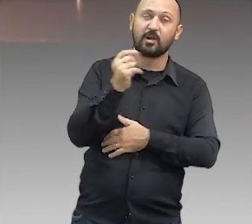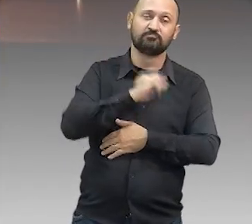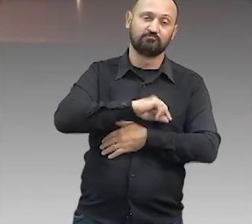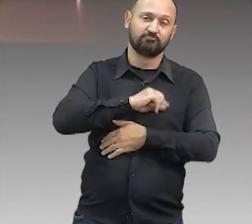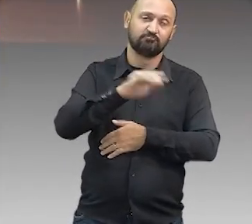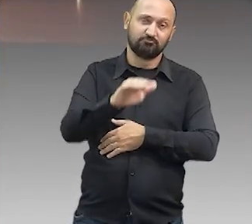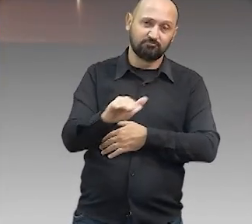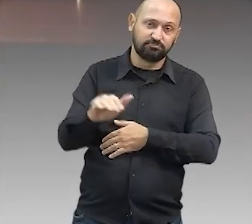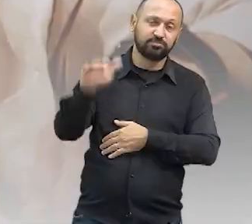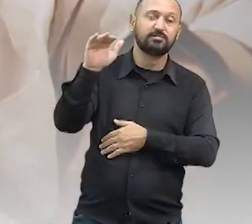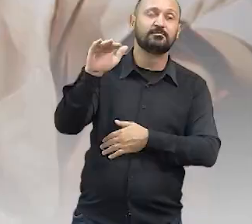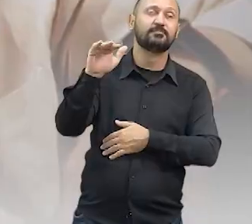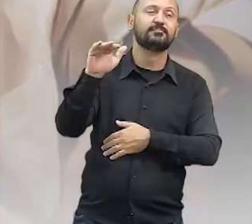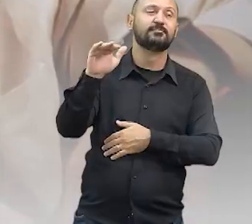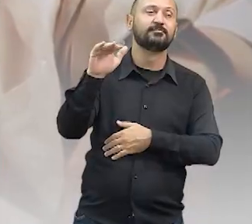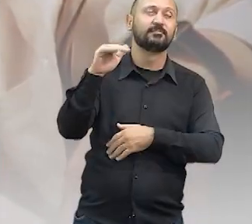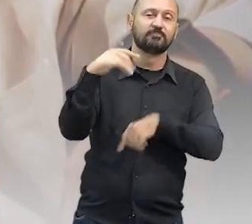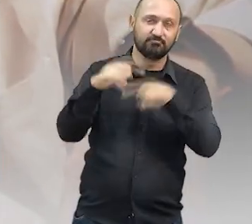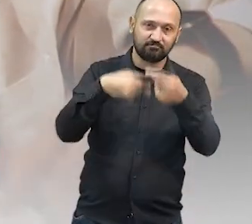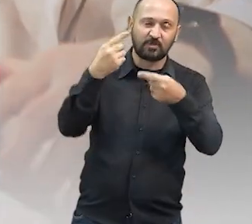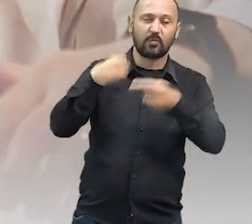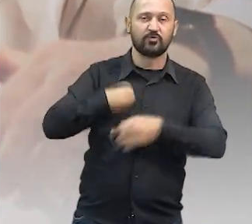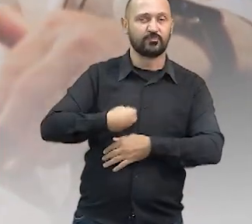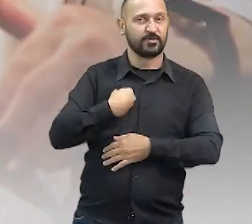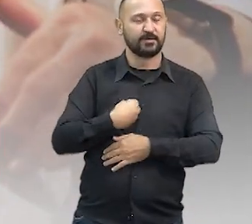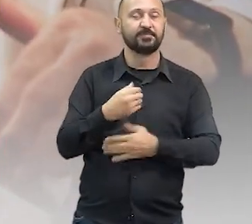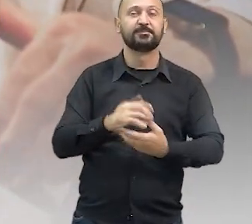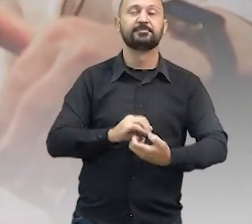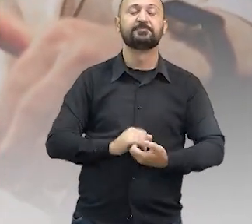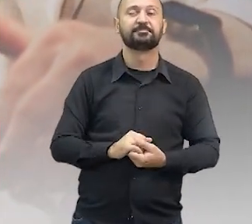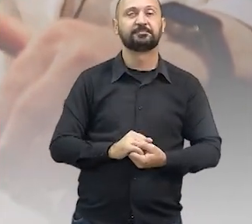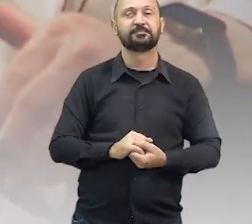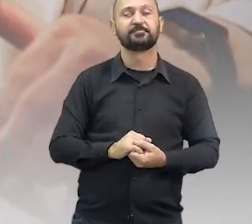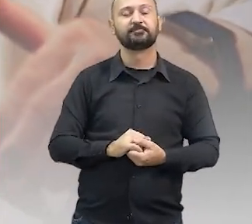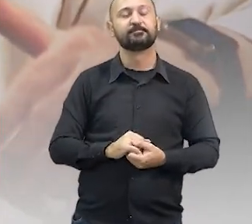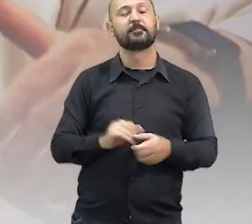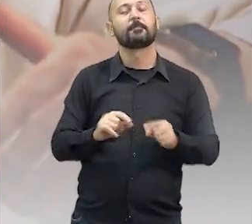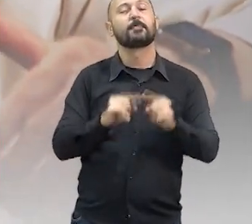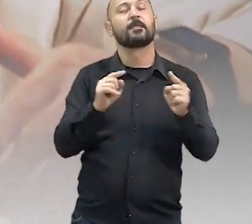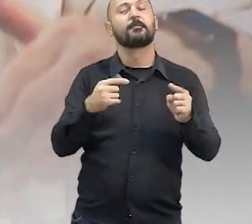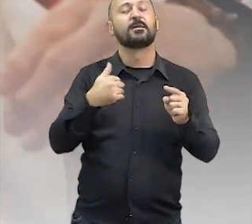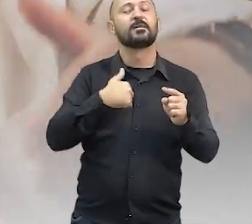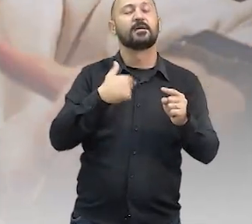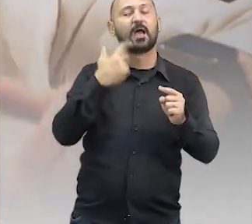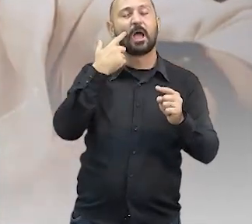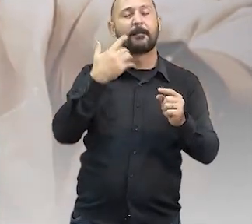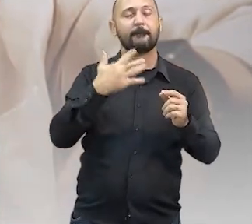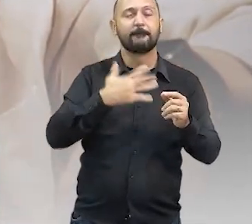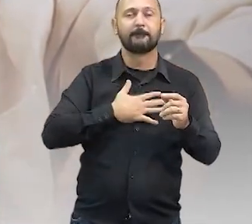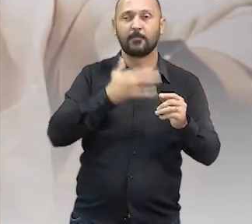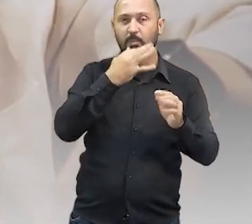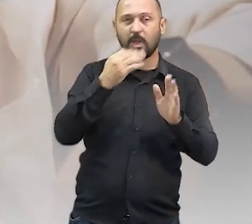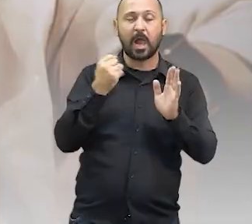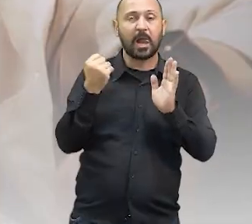uma condição melhor de vida. Mas assim, o que mais me marcou, o que mais me marca no